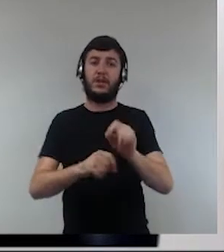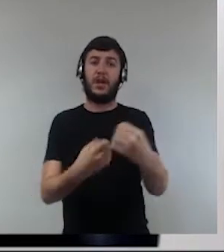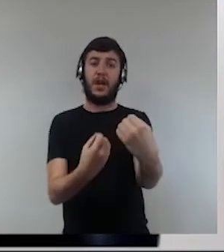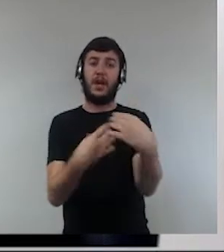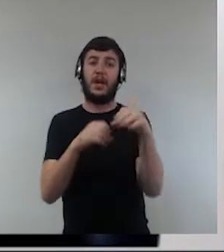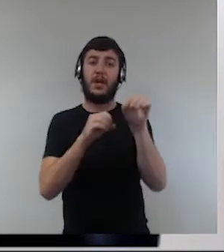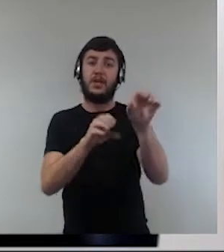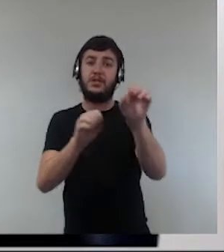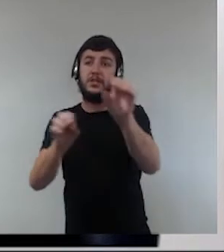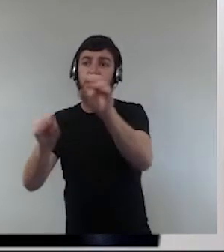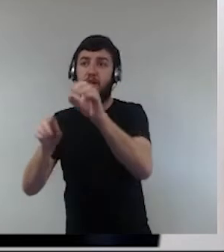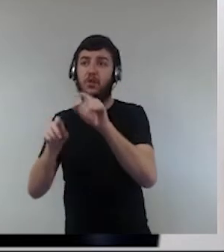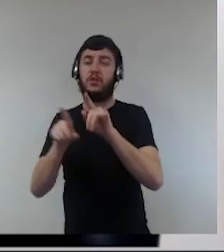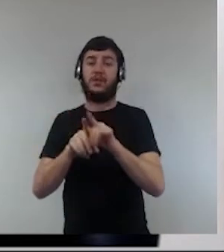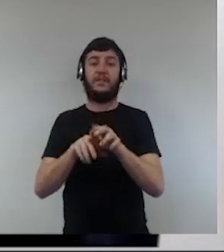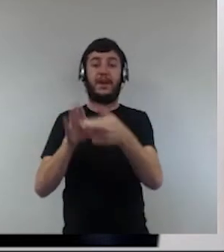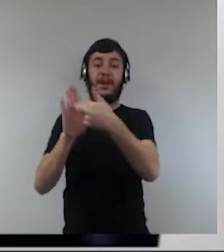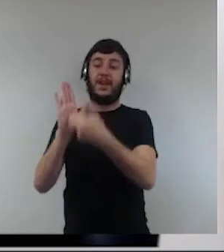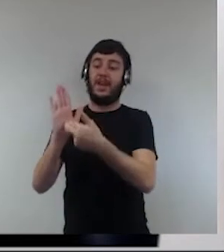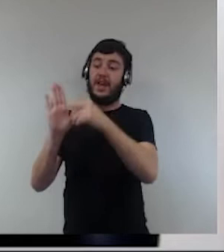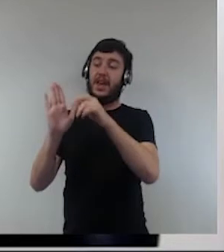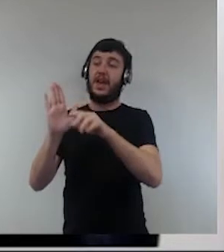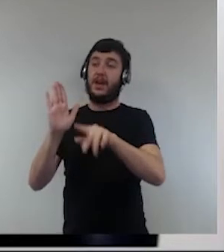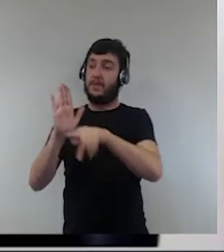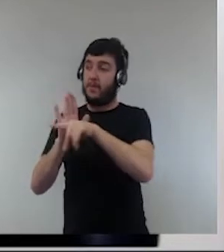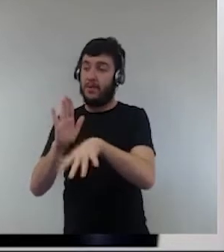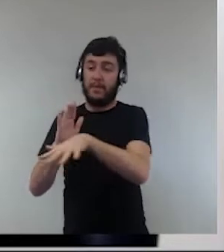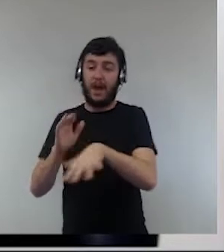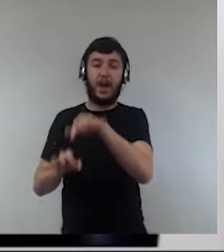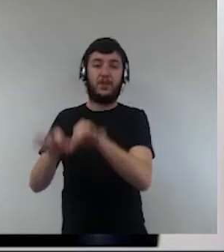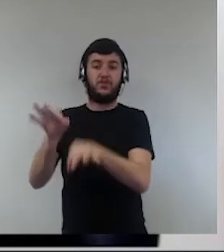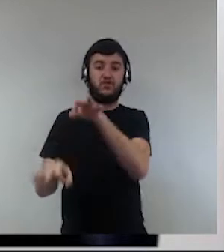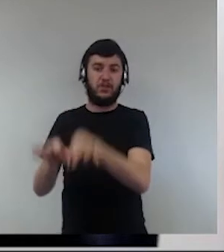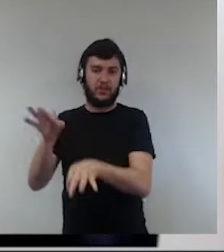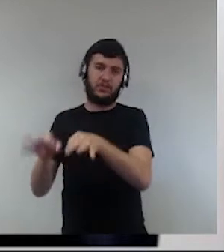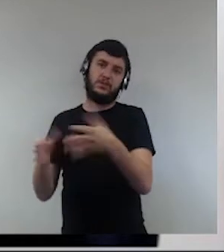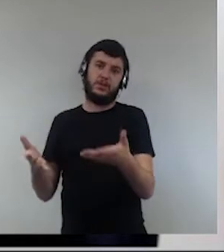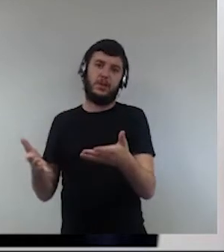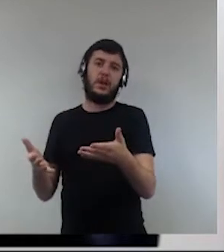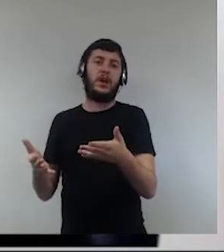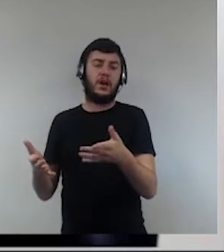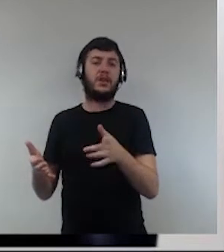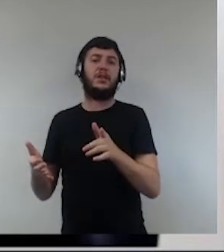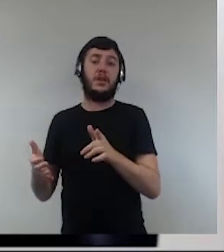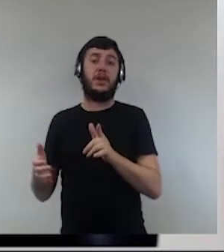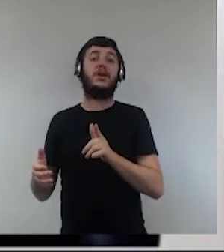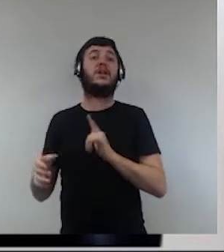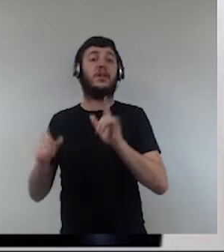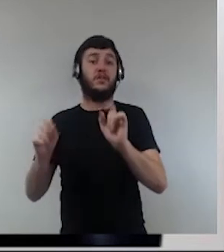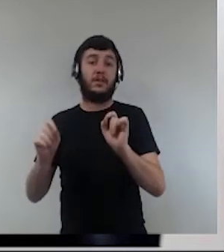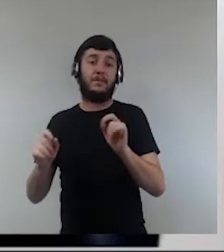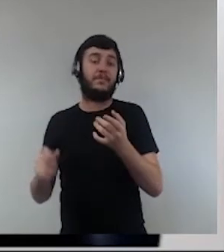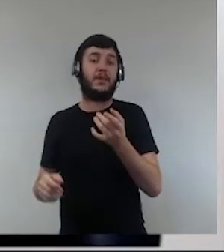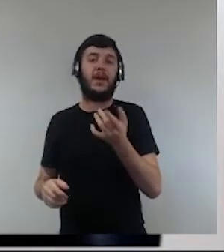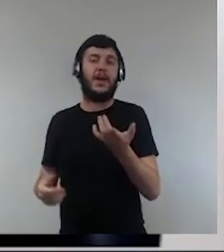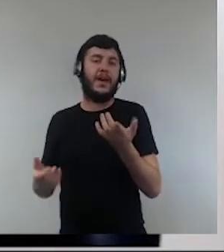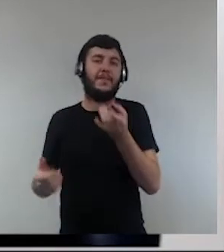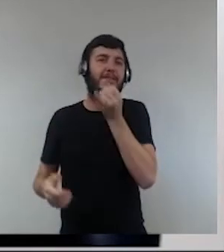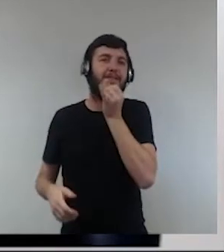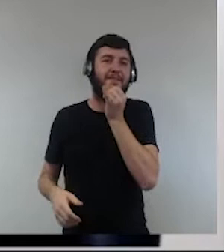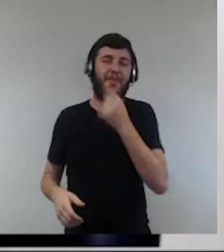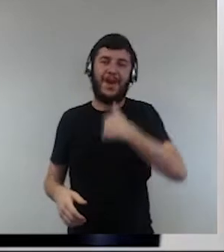ensinou, princípio é norma jurídica qualificada. Eu tenho, portanto, verdadeiro amor por alguns